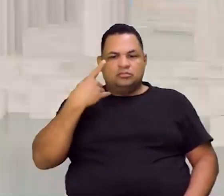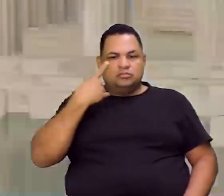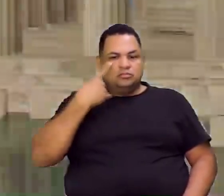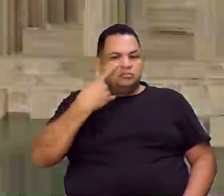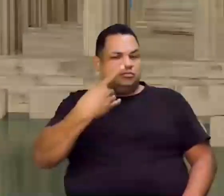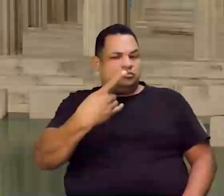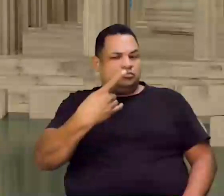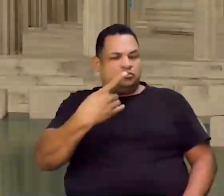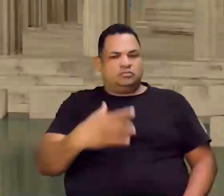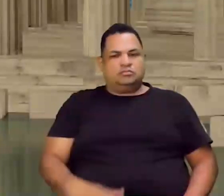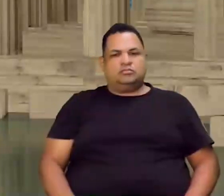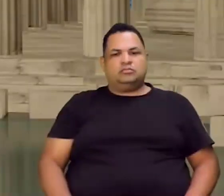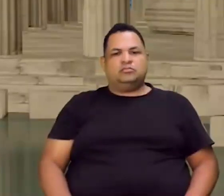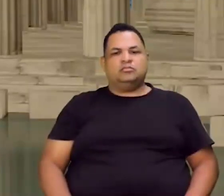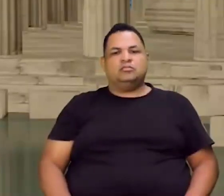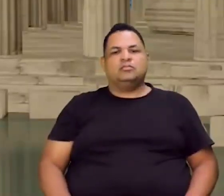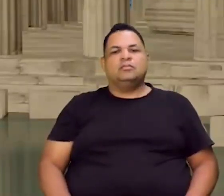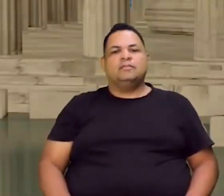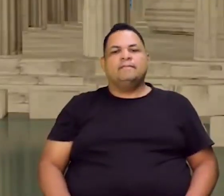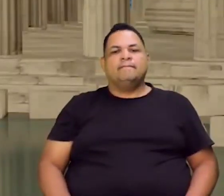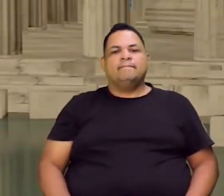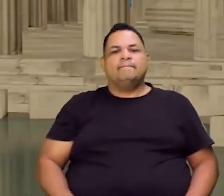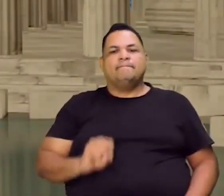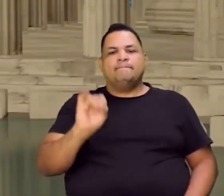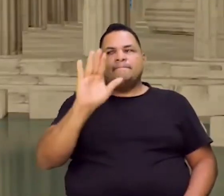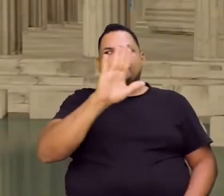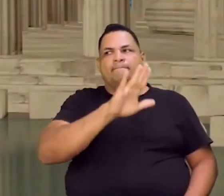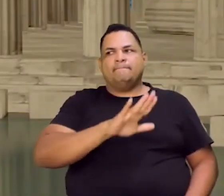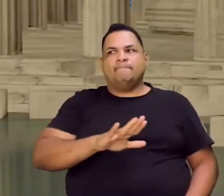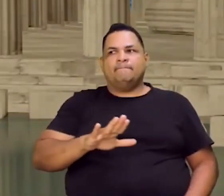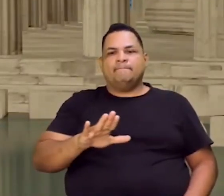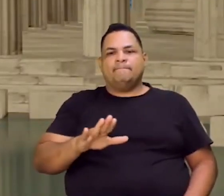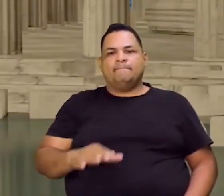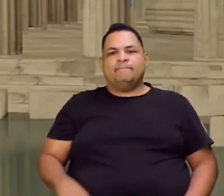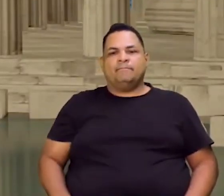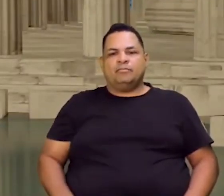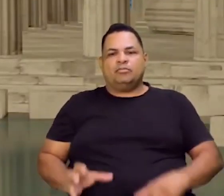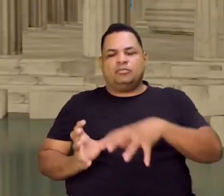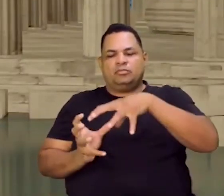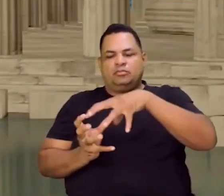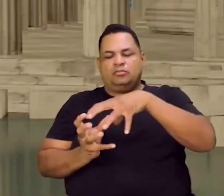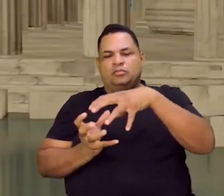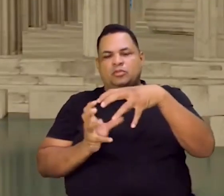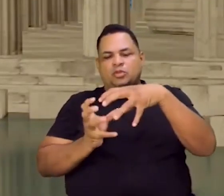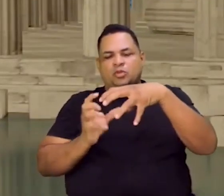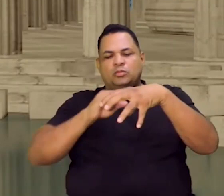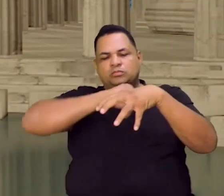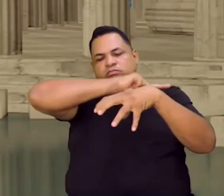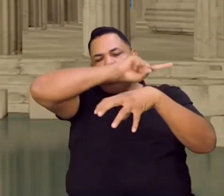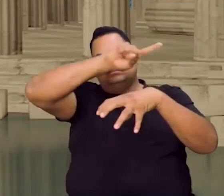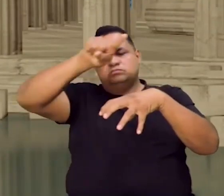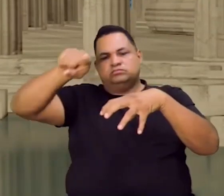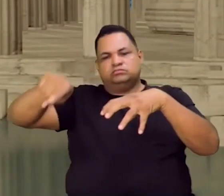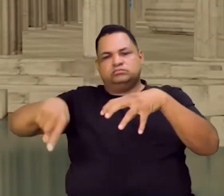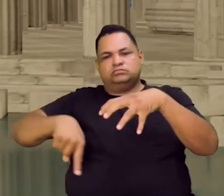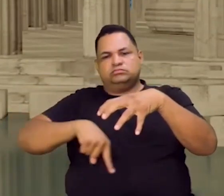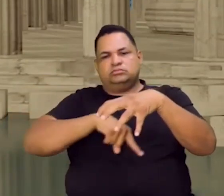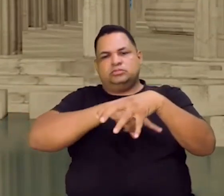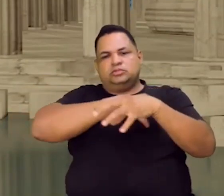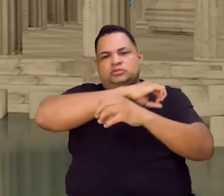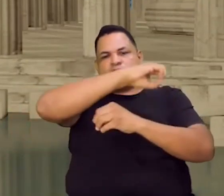imagem, vem aqui comigo, ó, né? A imagem está lá, né? Um globo bem no centro. Em torno ali está outros